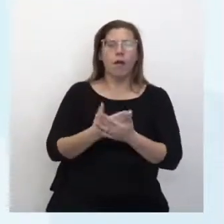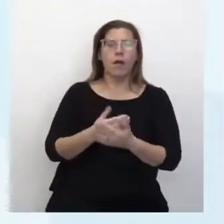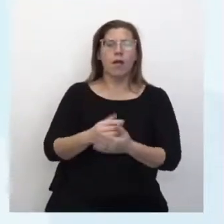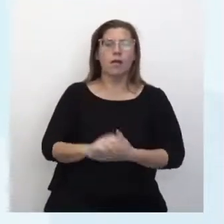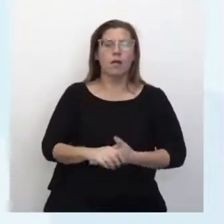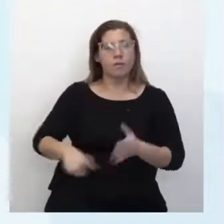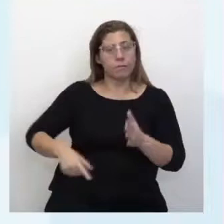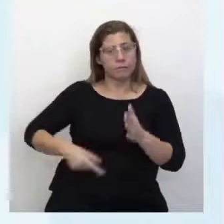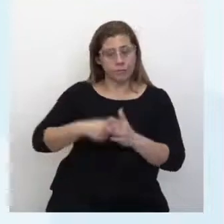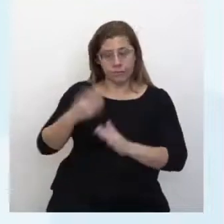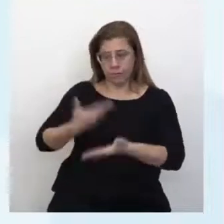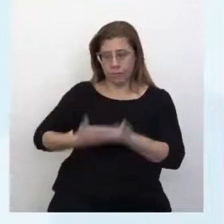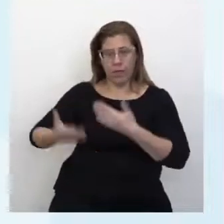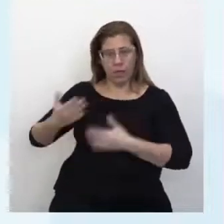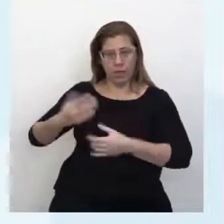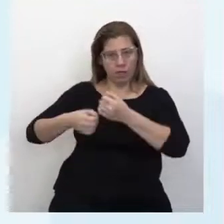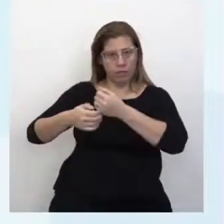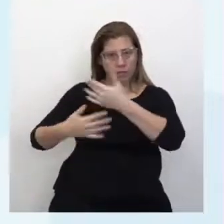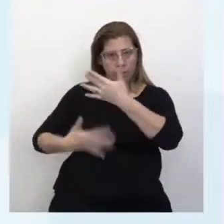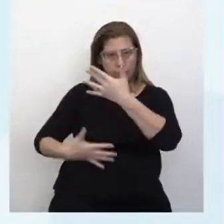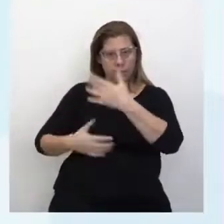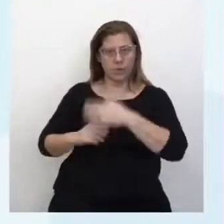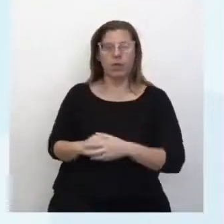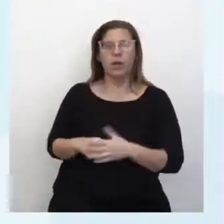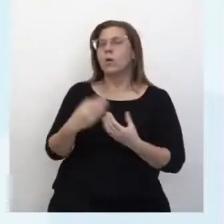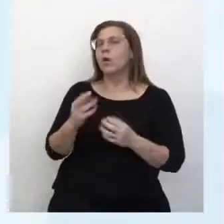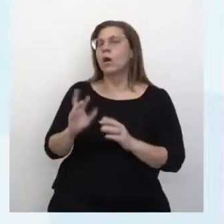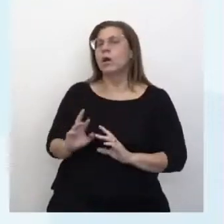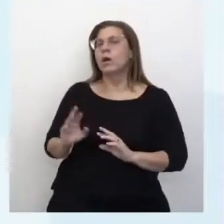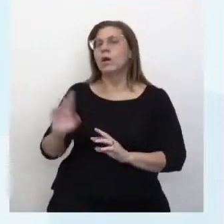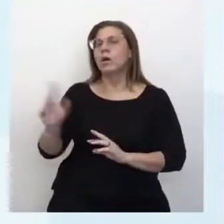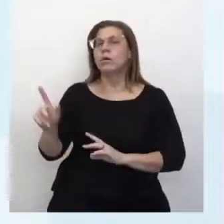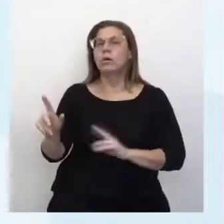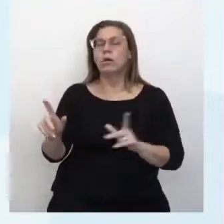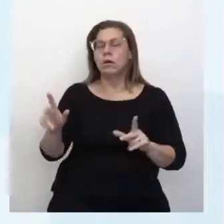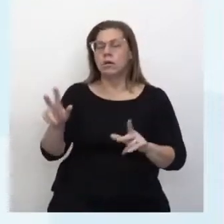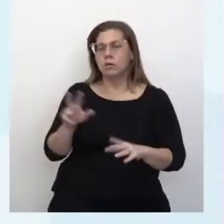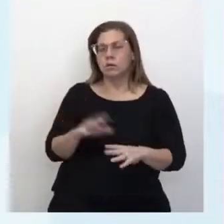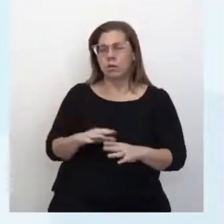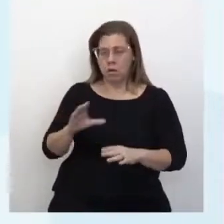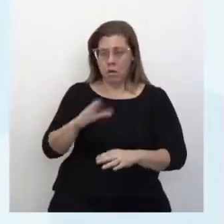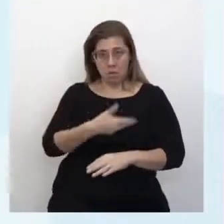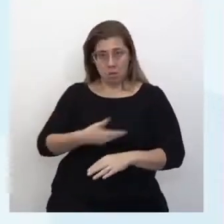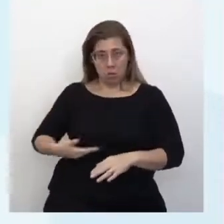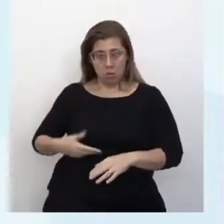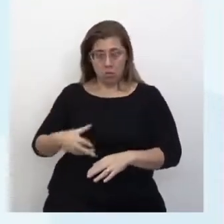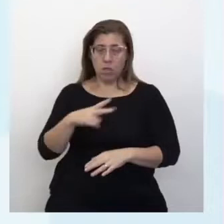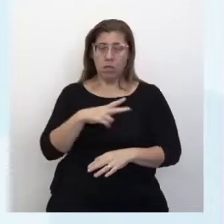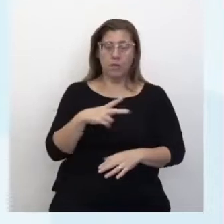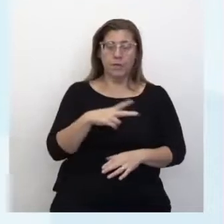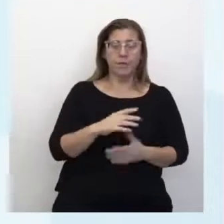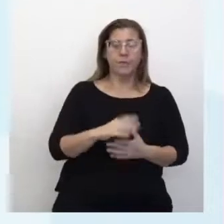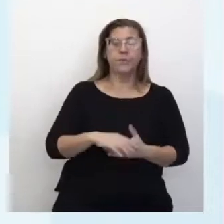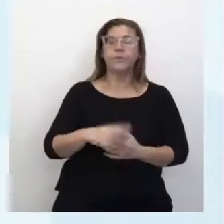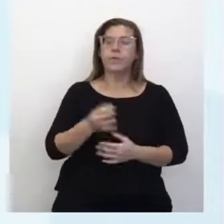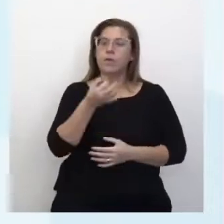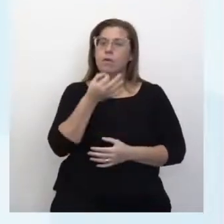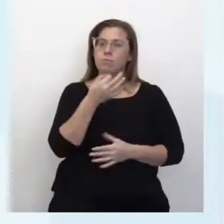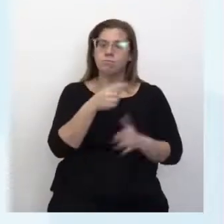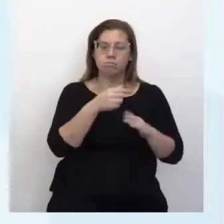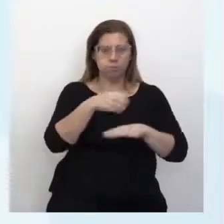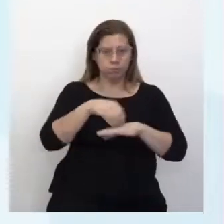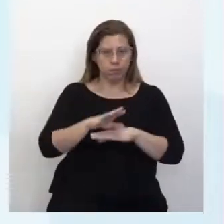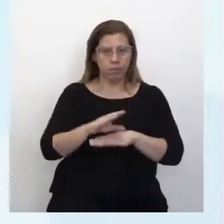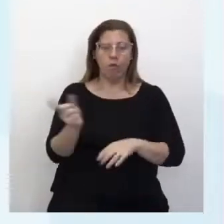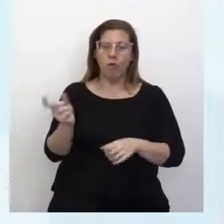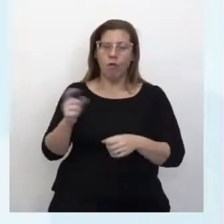nossa primeira interação pelo chat da aula de hoje. Qual a diferença entre espaços expositivos públicos e privados? Citem um exemplo para mim. A gente